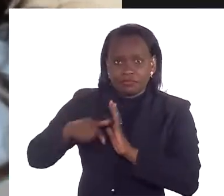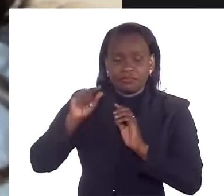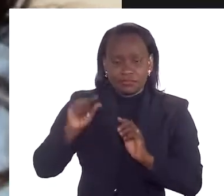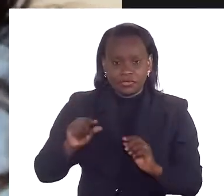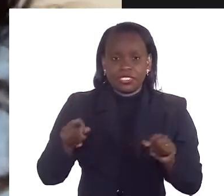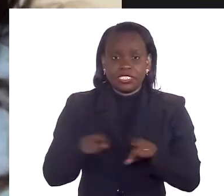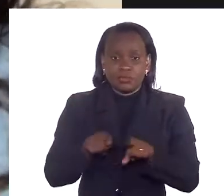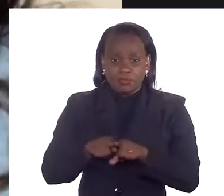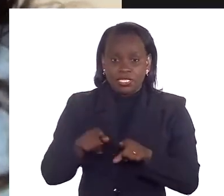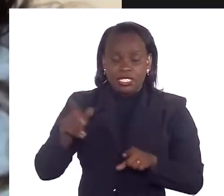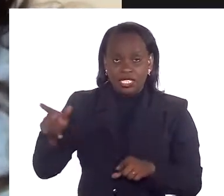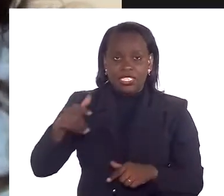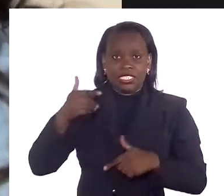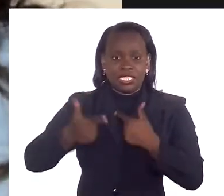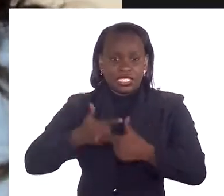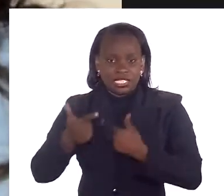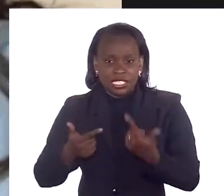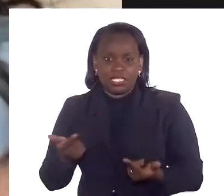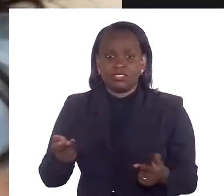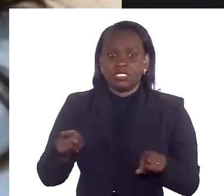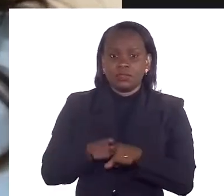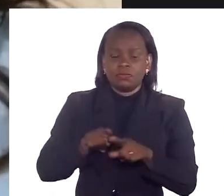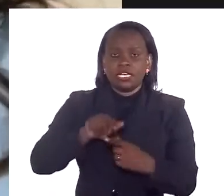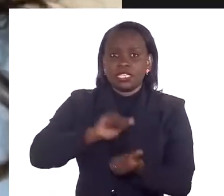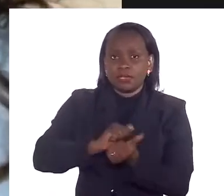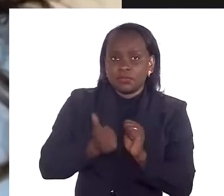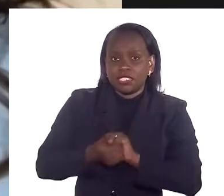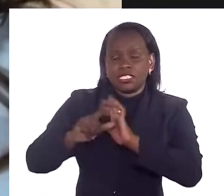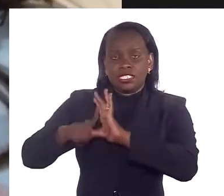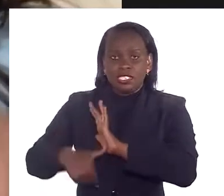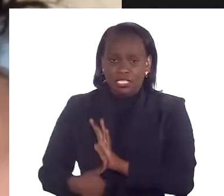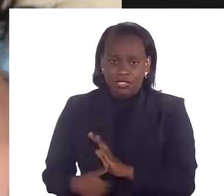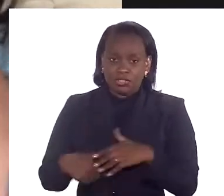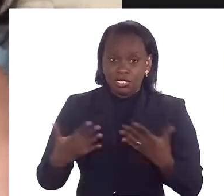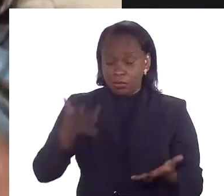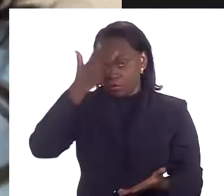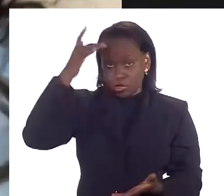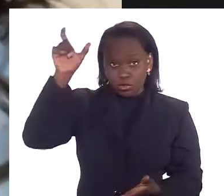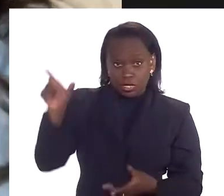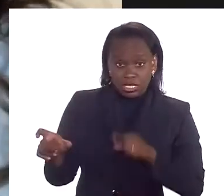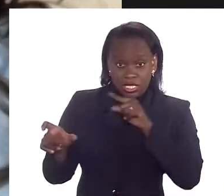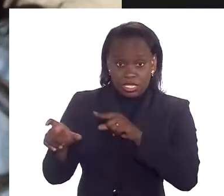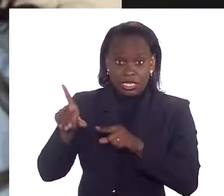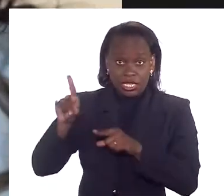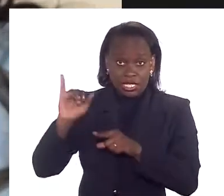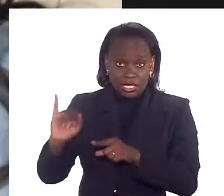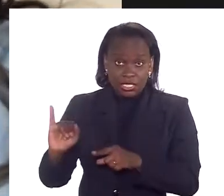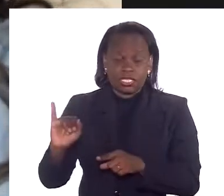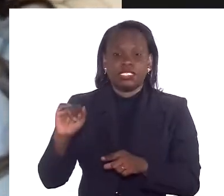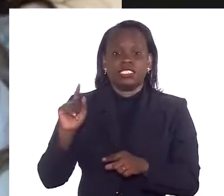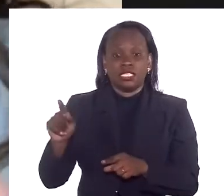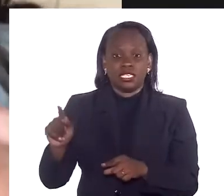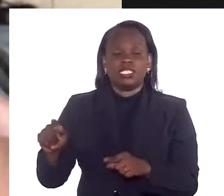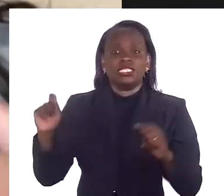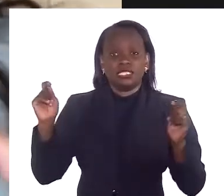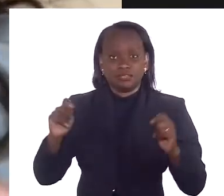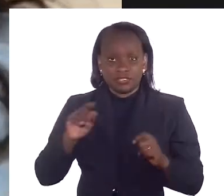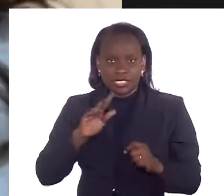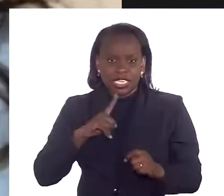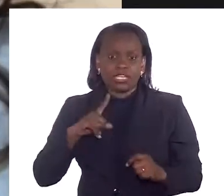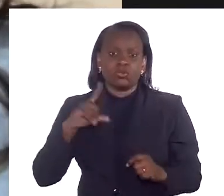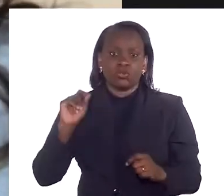esse funcionamento intelectual, e um déficit adaptativo. Então, quer dizer que o indivíduo com deficiência intelectual, ele